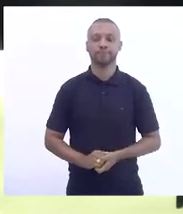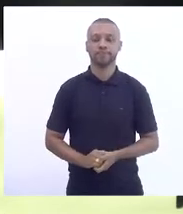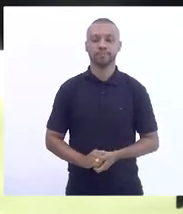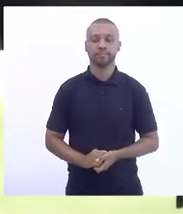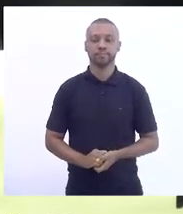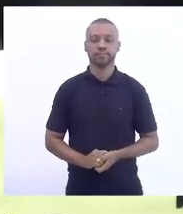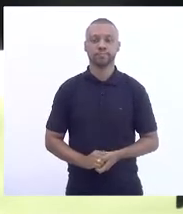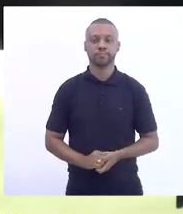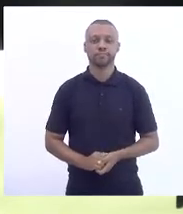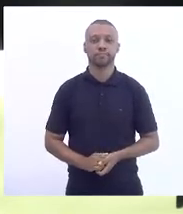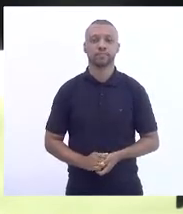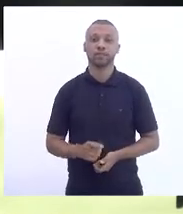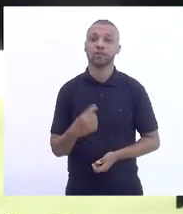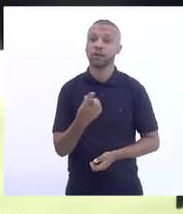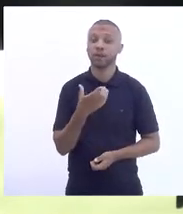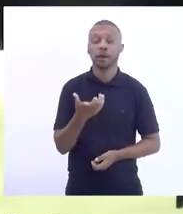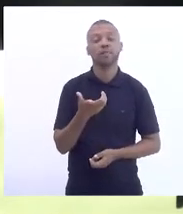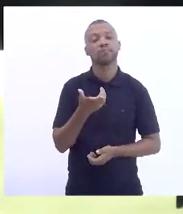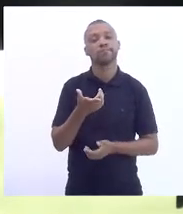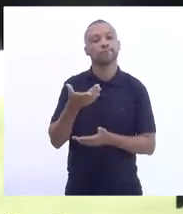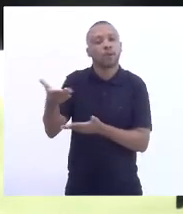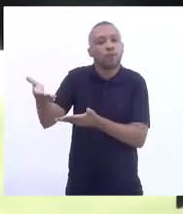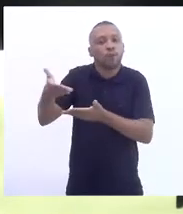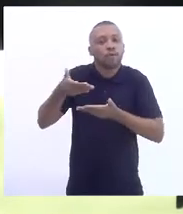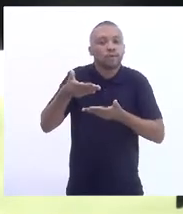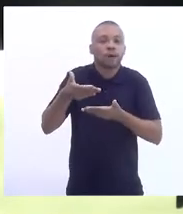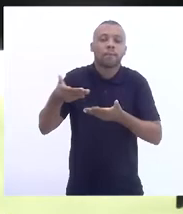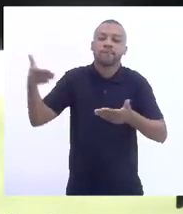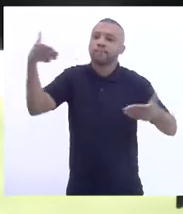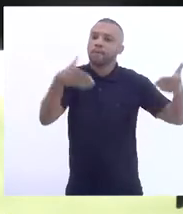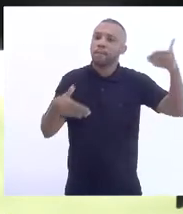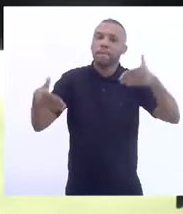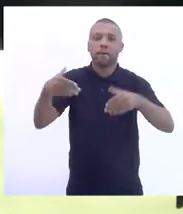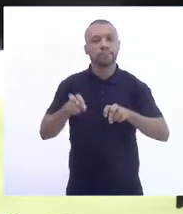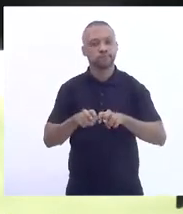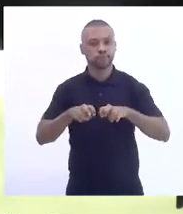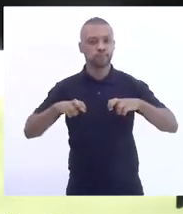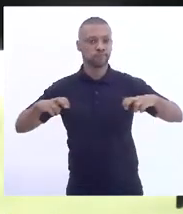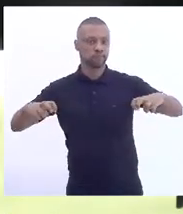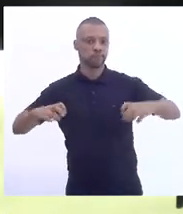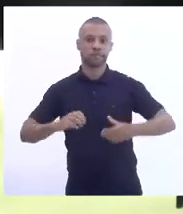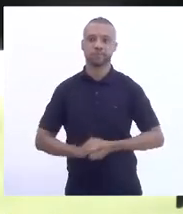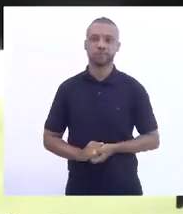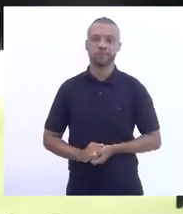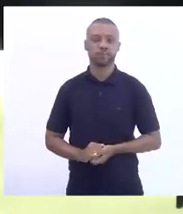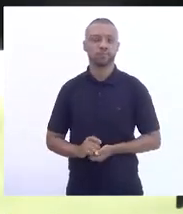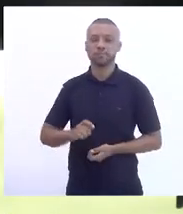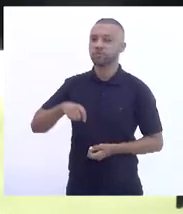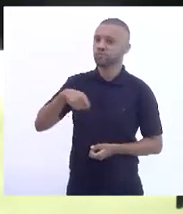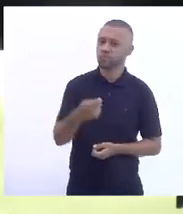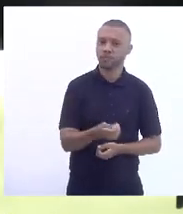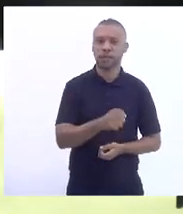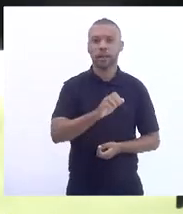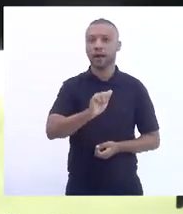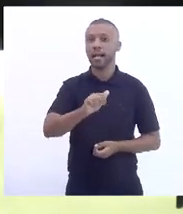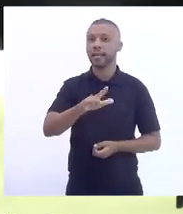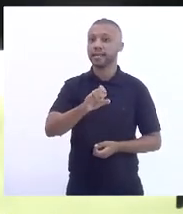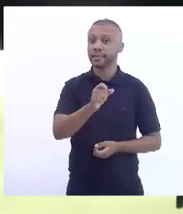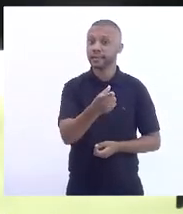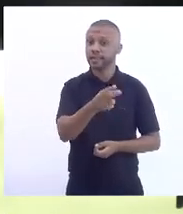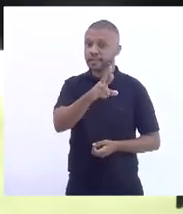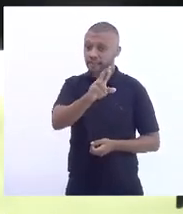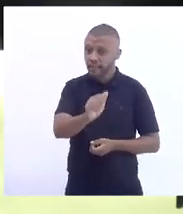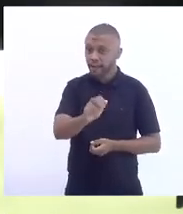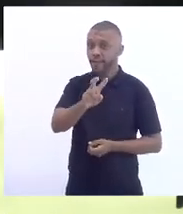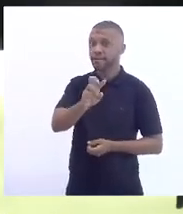e nós já queremos chamar para compor a mesa e a senhora Alessandra Werner